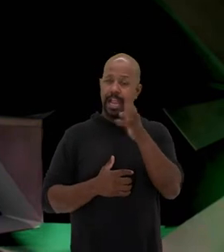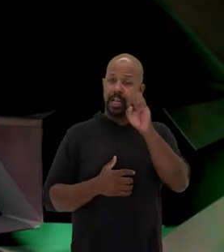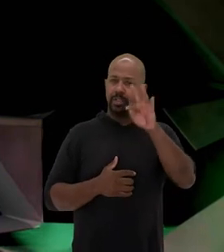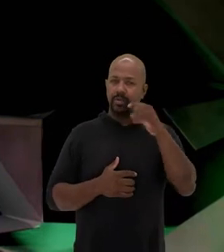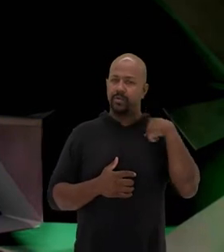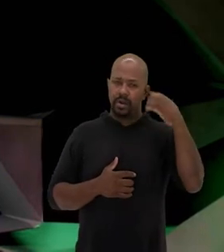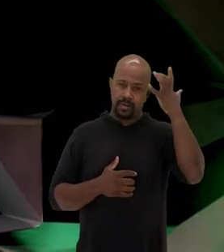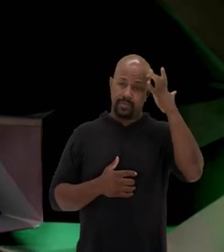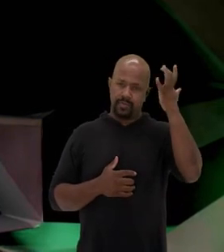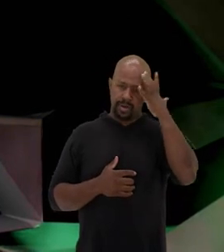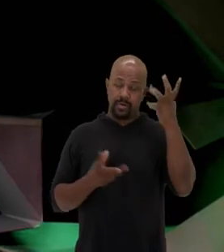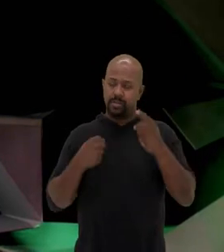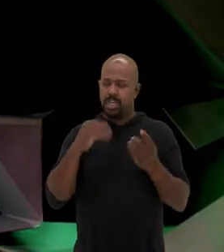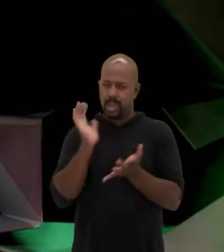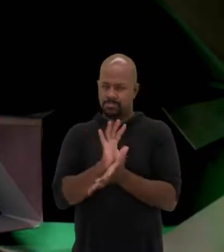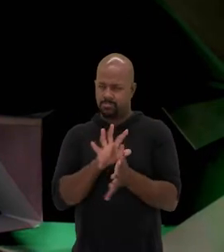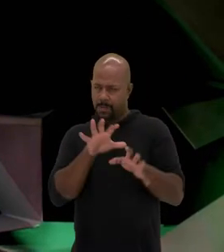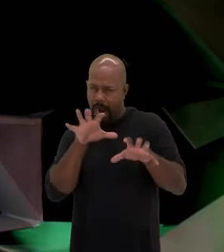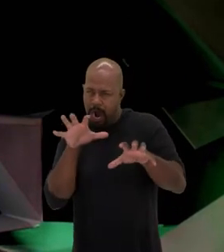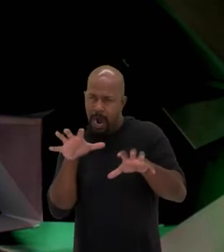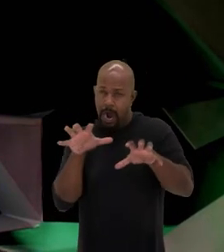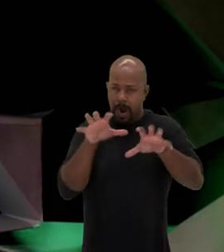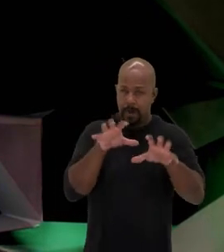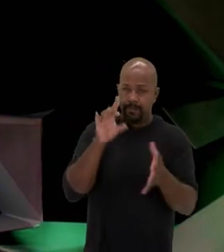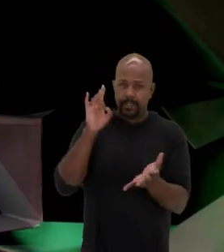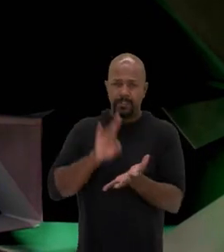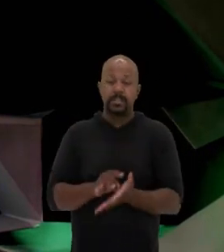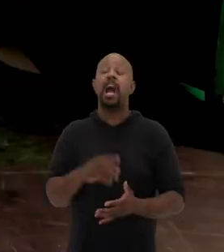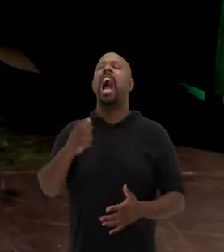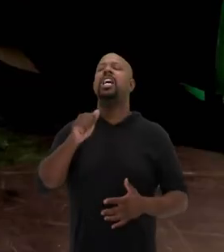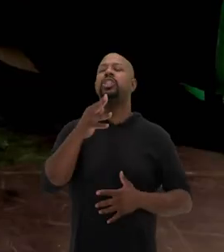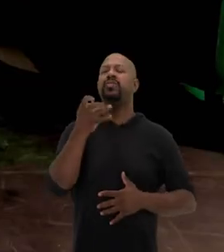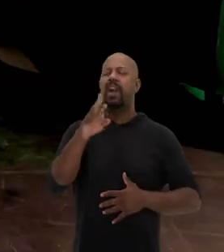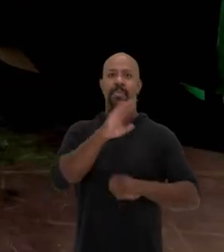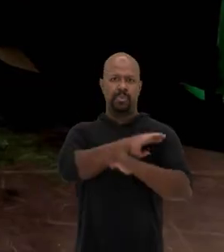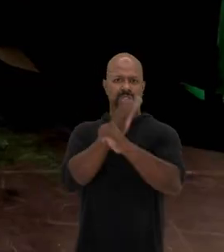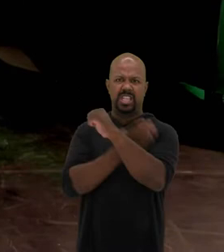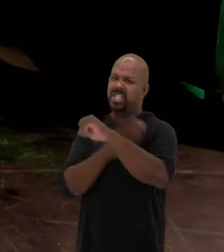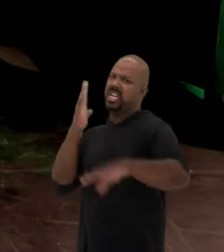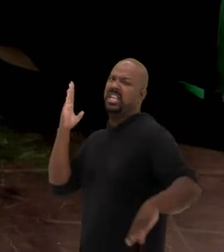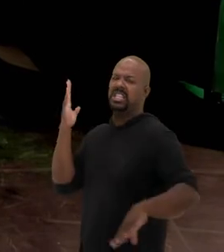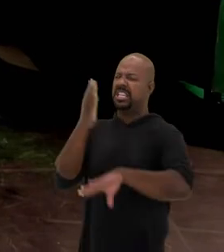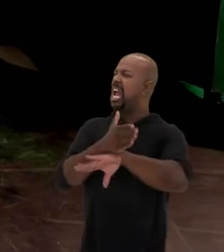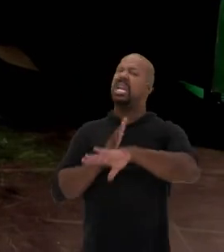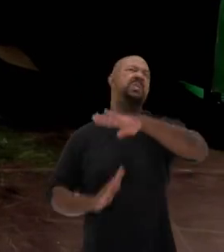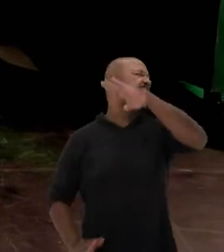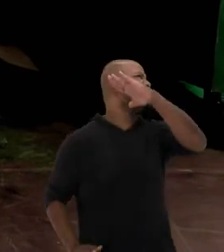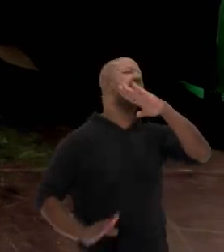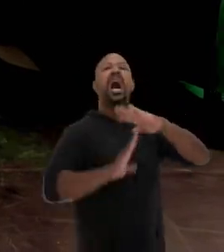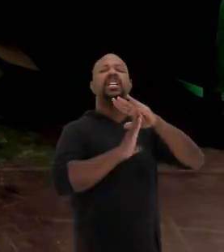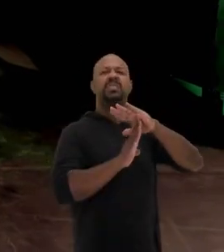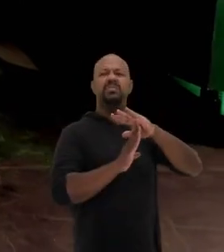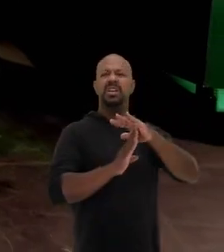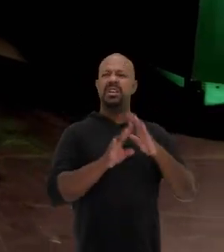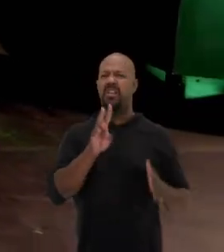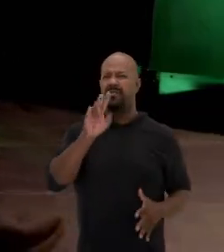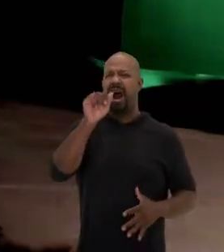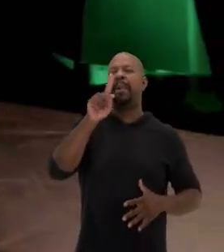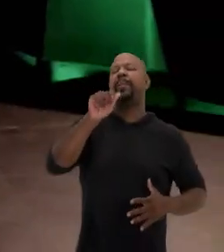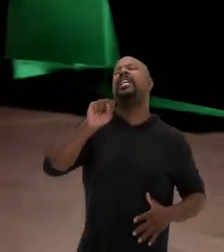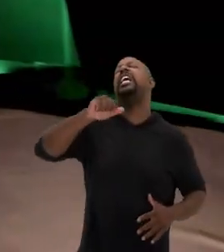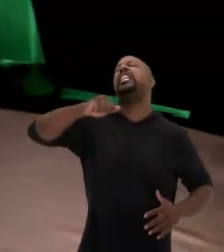Agora eles vão ver o que é um pesadelo de verdade. Ativar poder de ataque máximo!